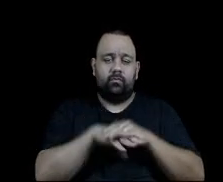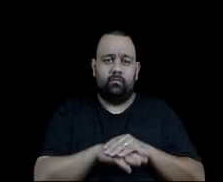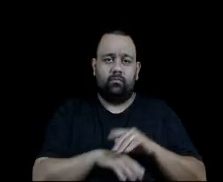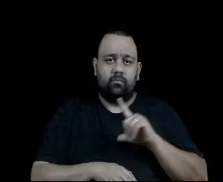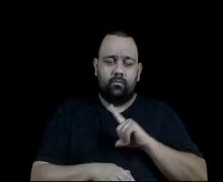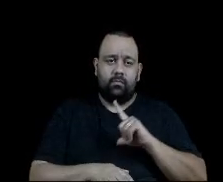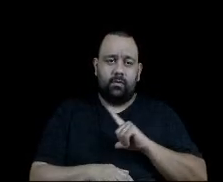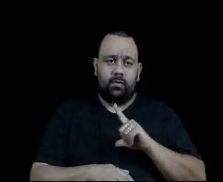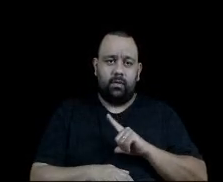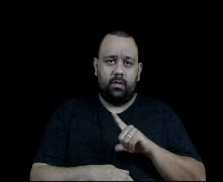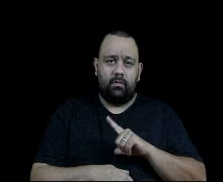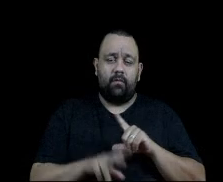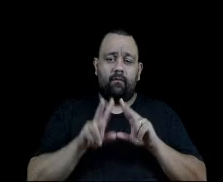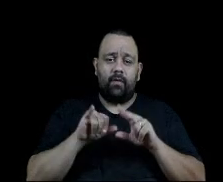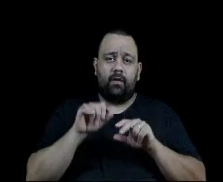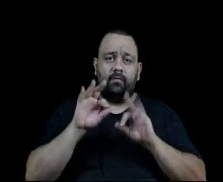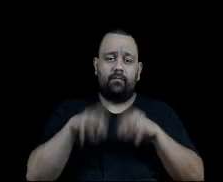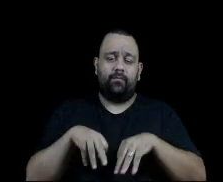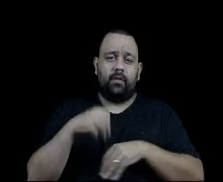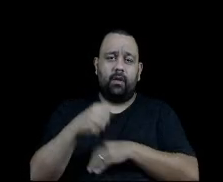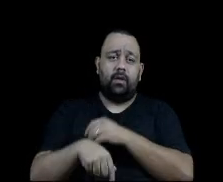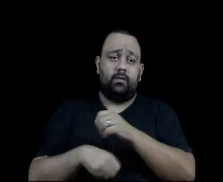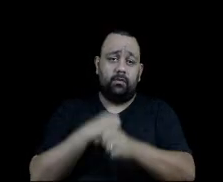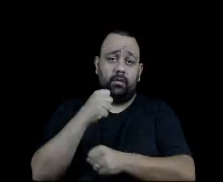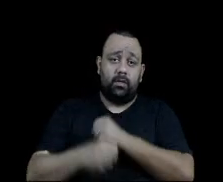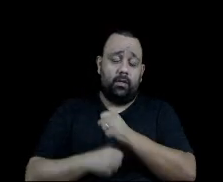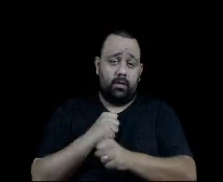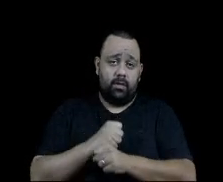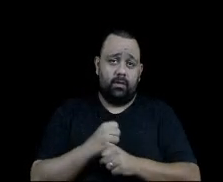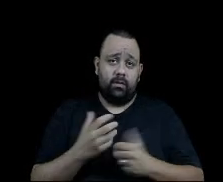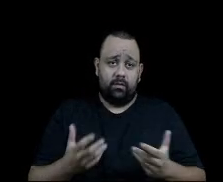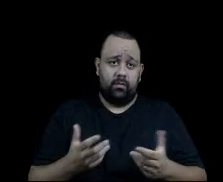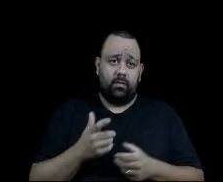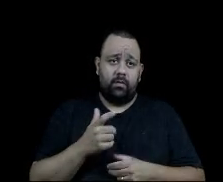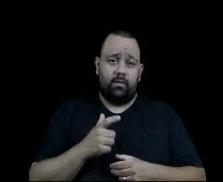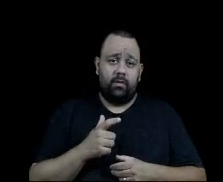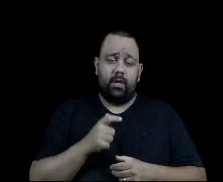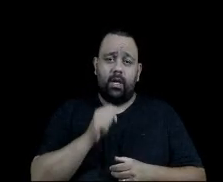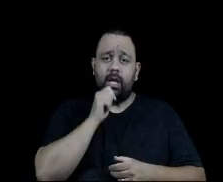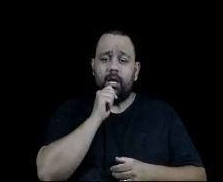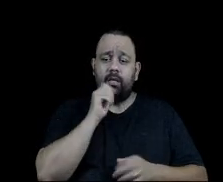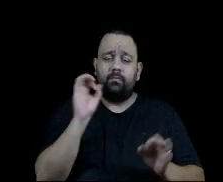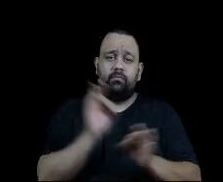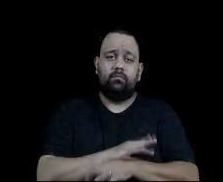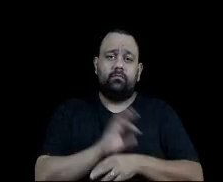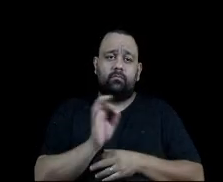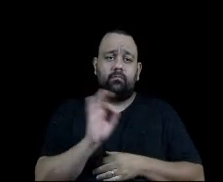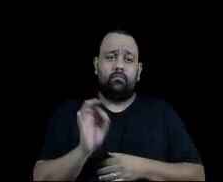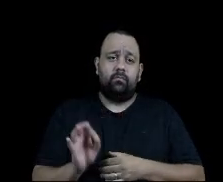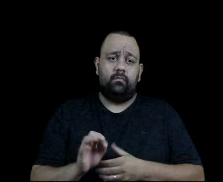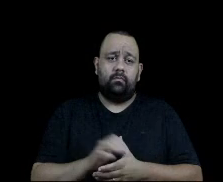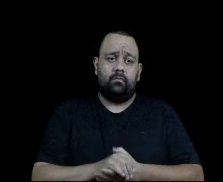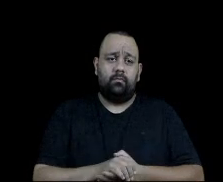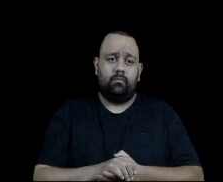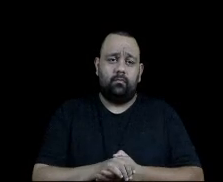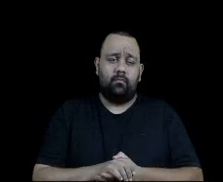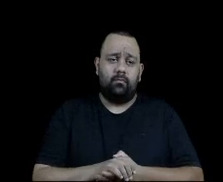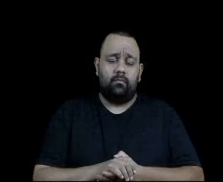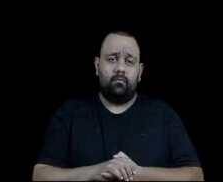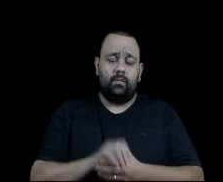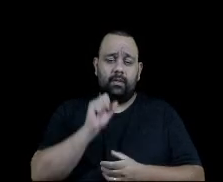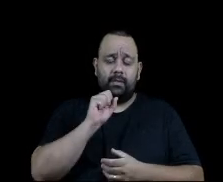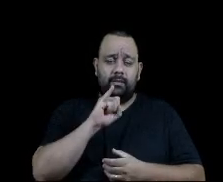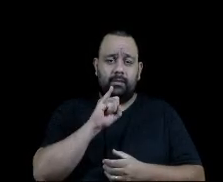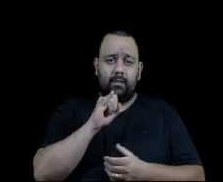tinham recursos reservados e que elas vão ser encerradas esse ano. Elas ainda não estão fechadas, então a gente